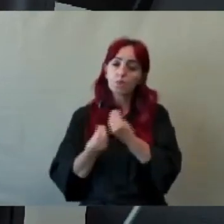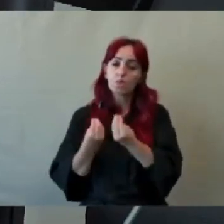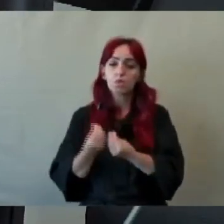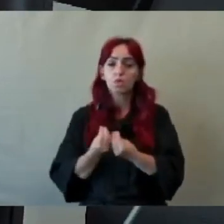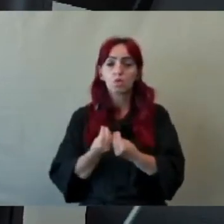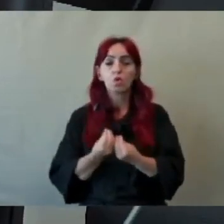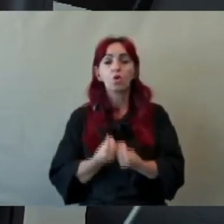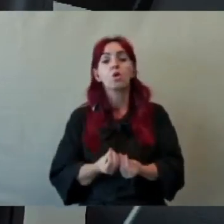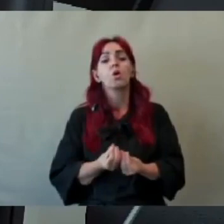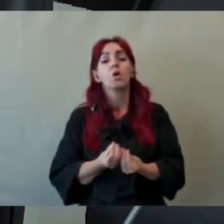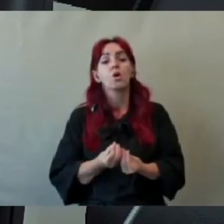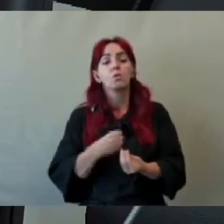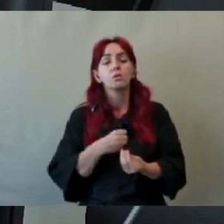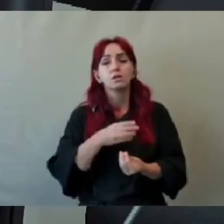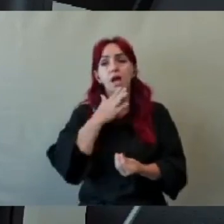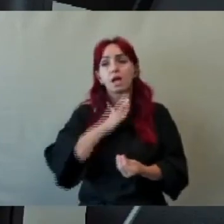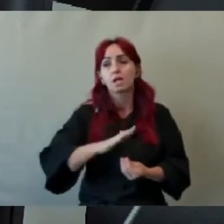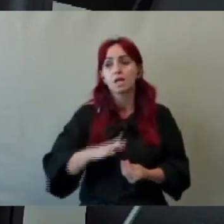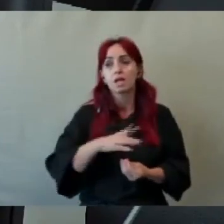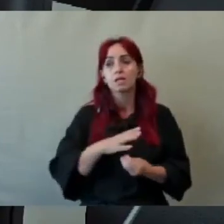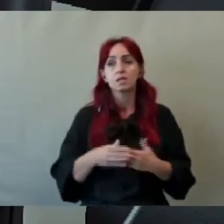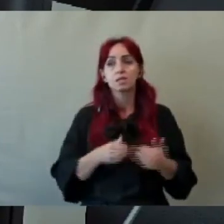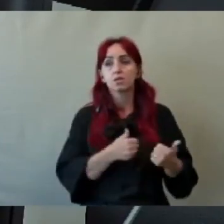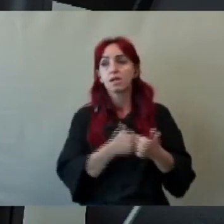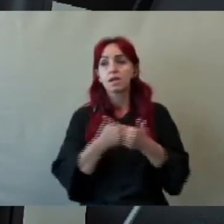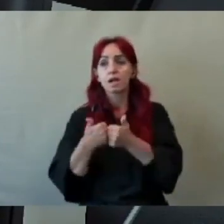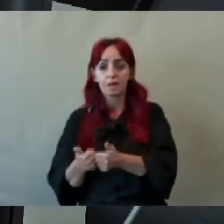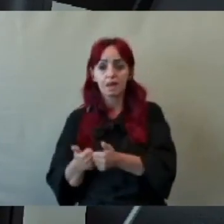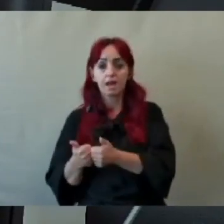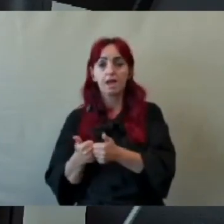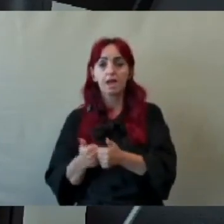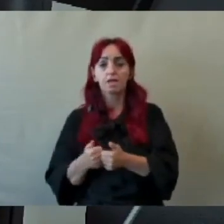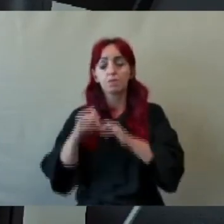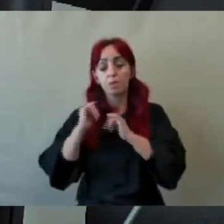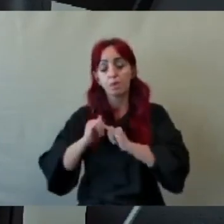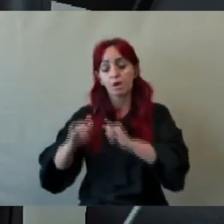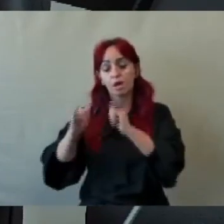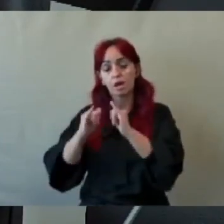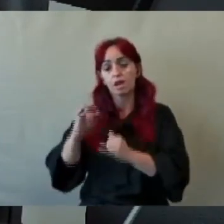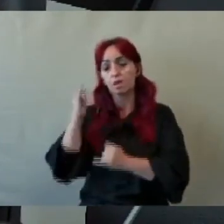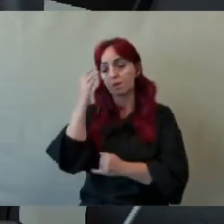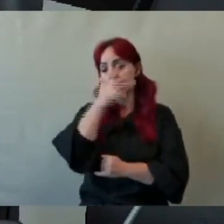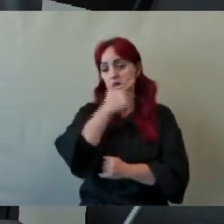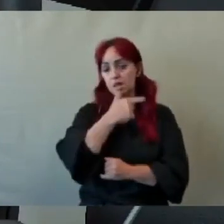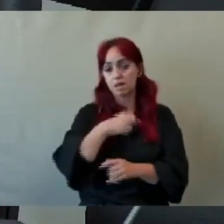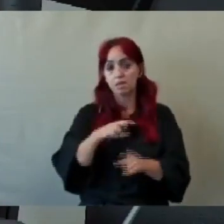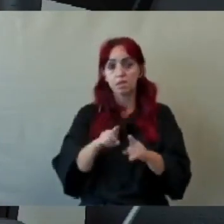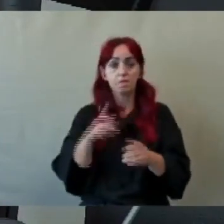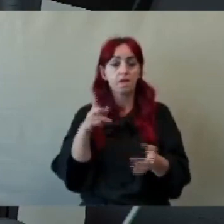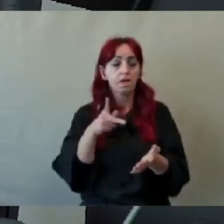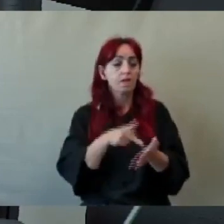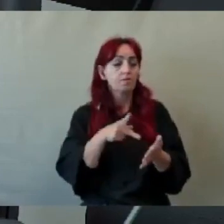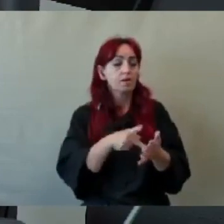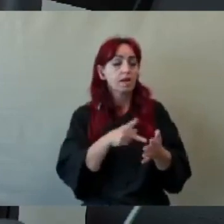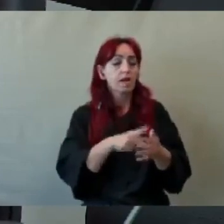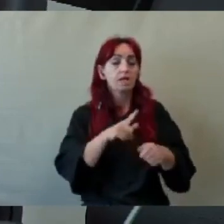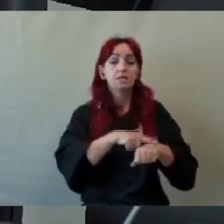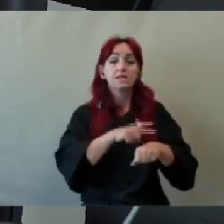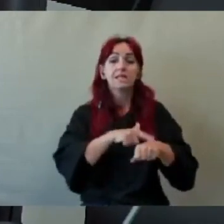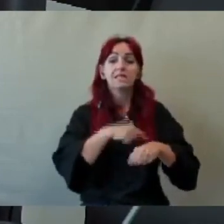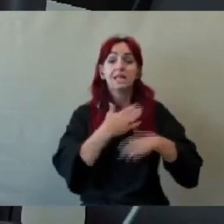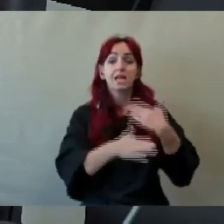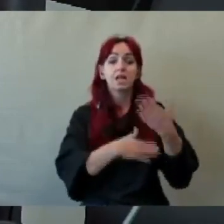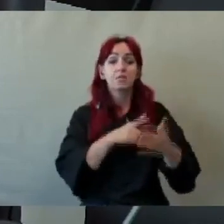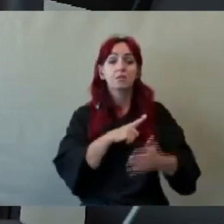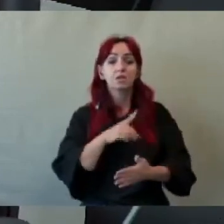crianças que são encaminhadas para o programa, e é lindo, assim. E na verdade, tem tanto tempo que existe, não é uma